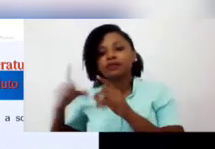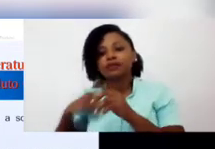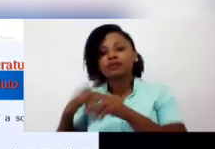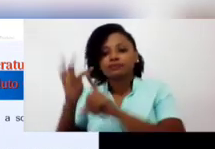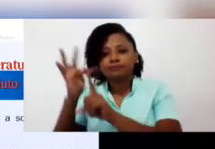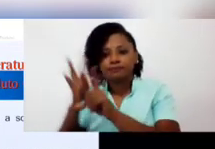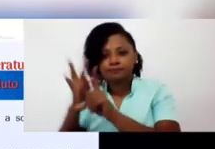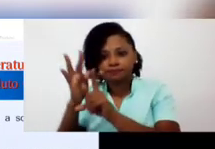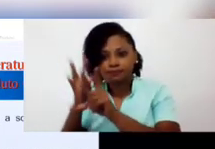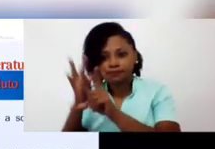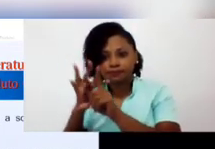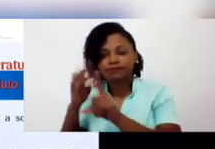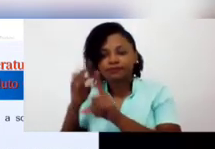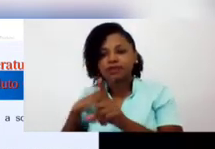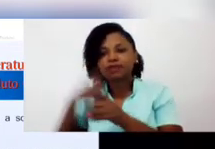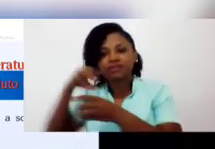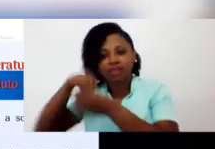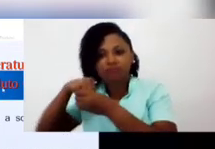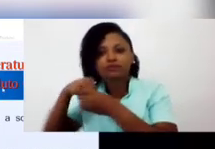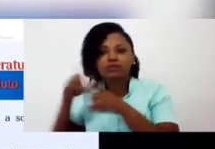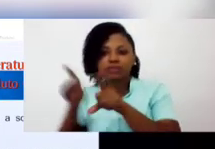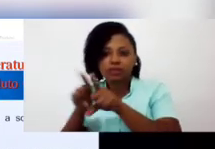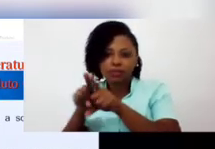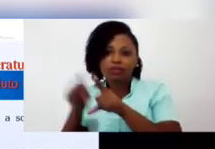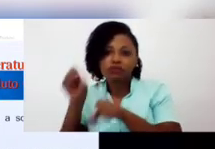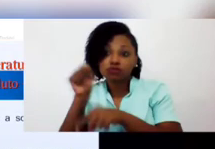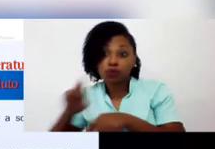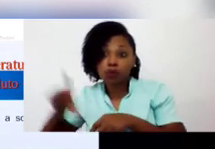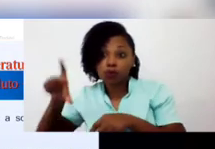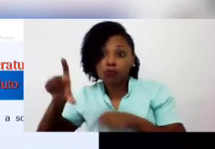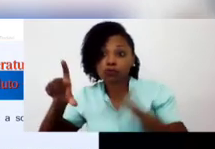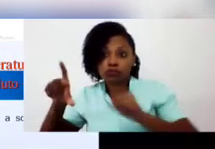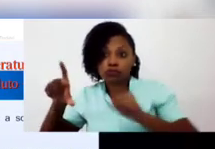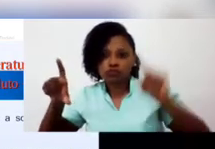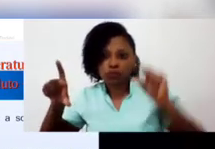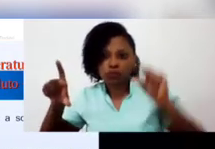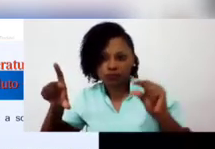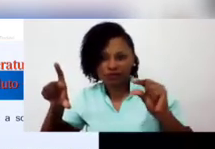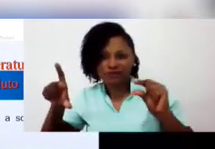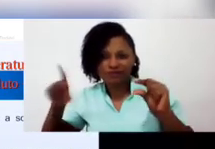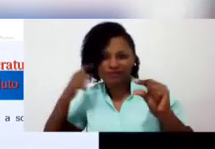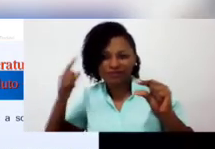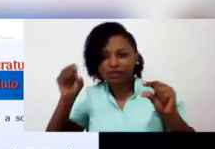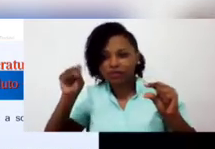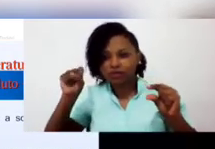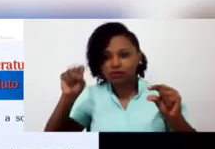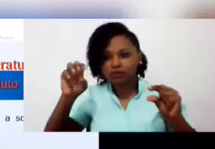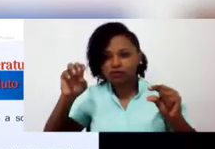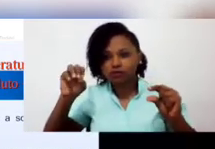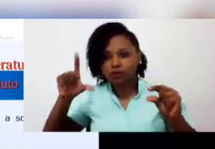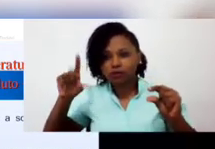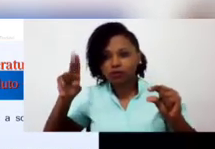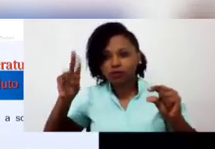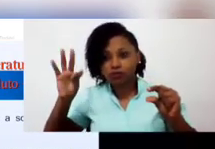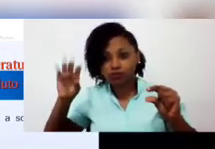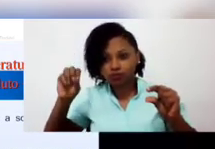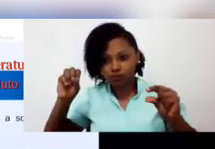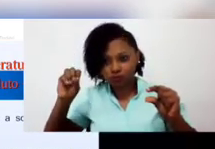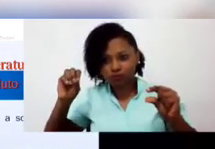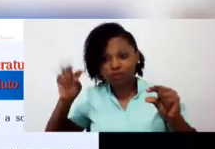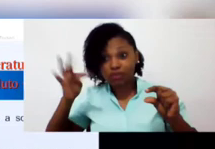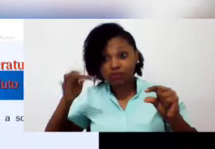Comparando na ebiliometria a temperatura de ebulição da água pura e da solução, que é o soluto mais solvente, da